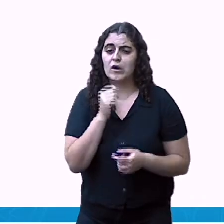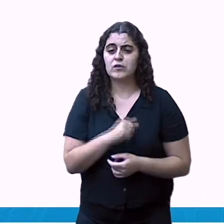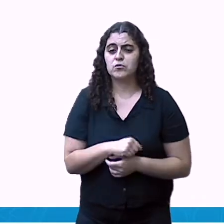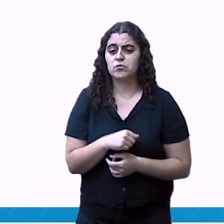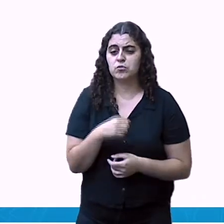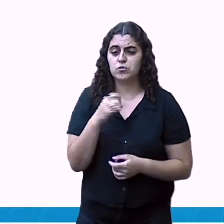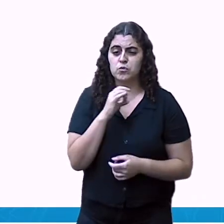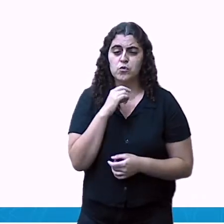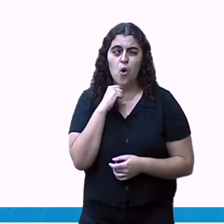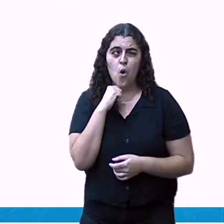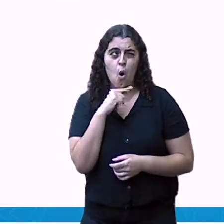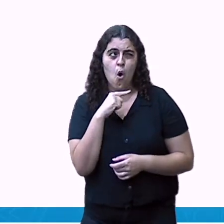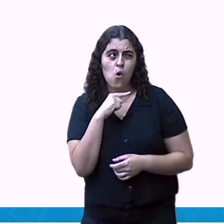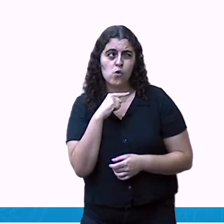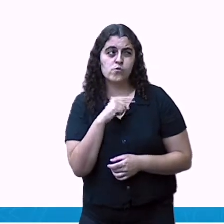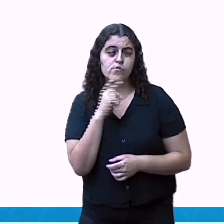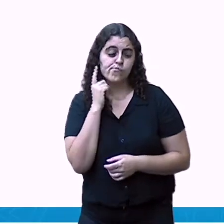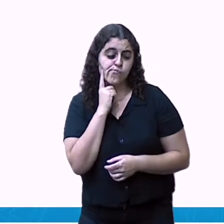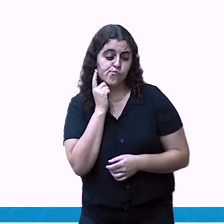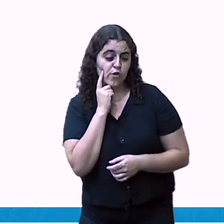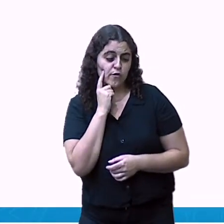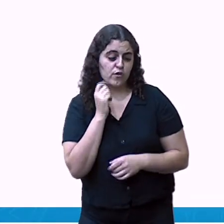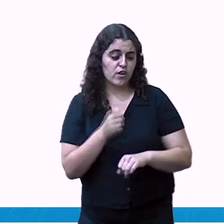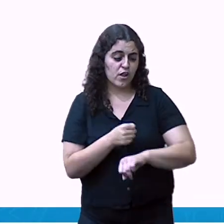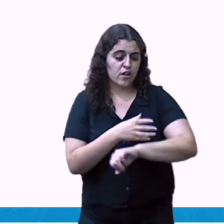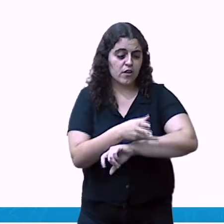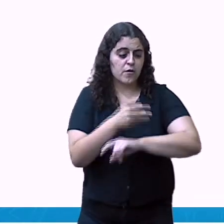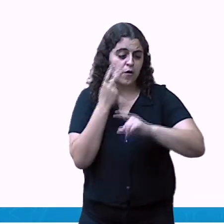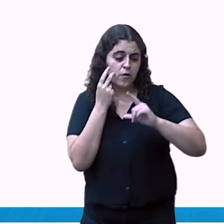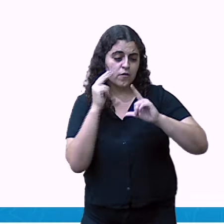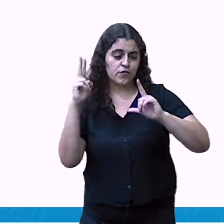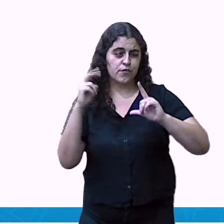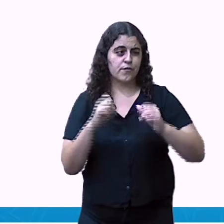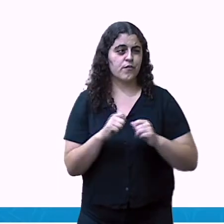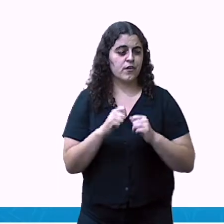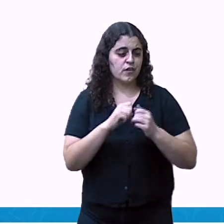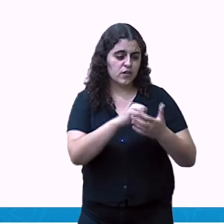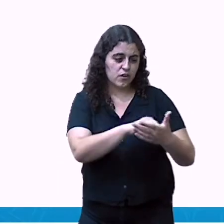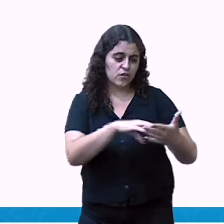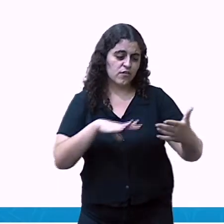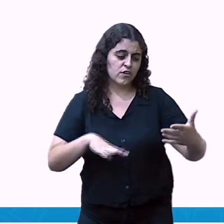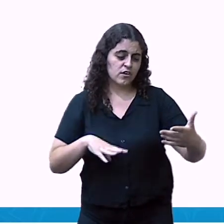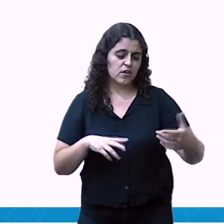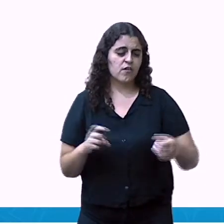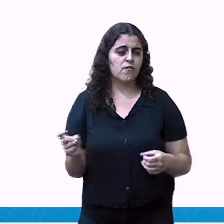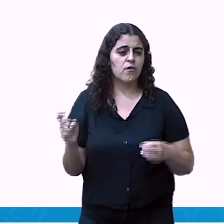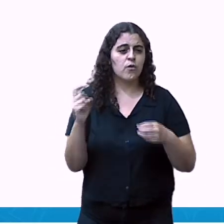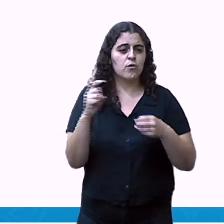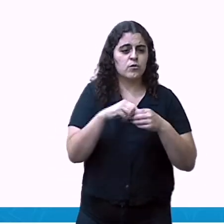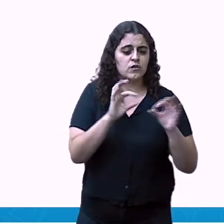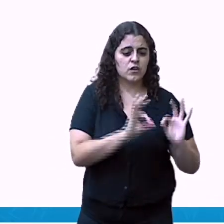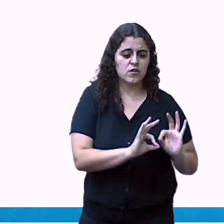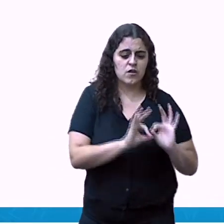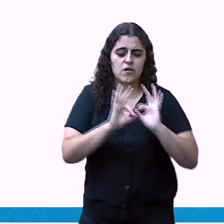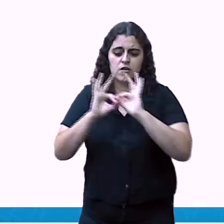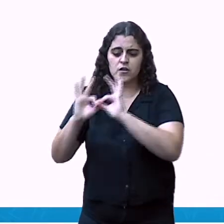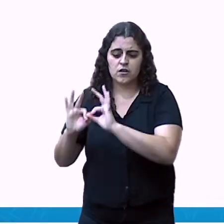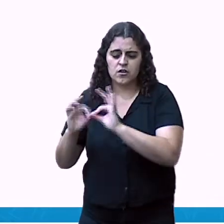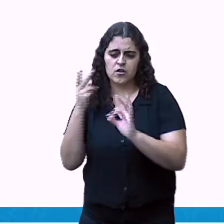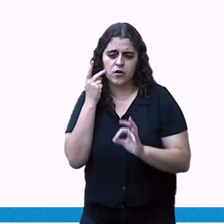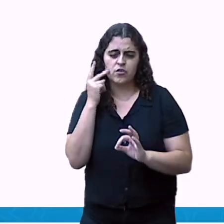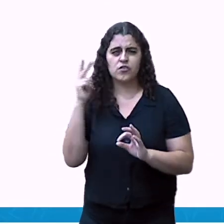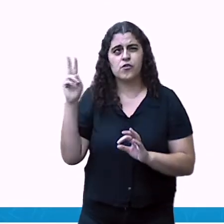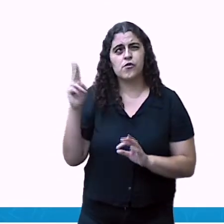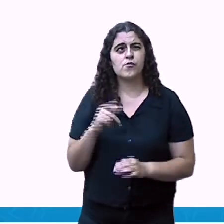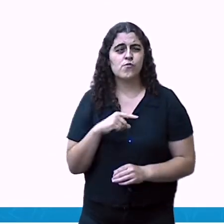dúvida? Fui lá na plataforma realizar as atividades, voltei lá no canal SMED GV, revi a aula, continuo